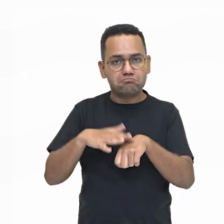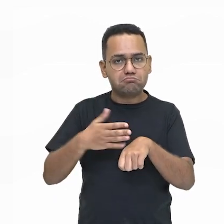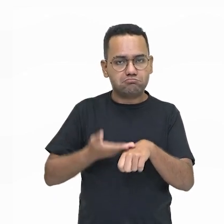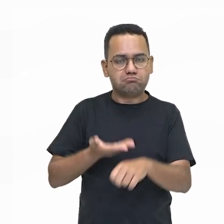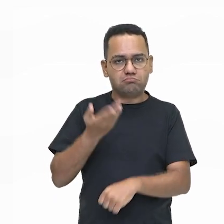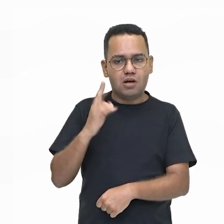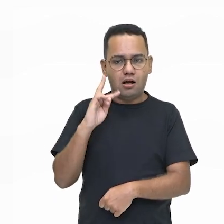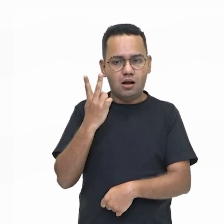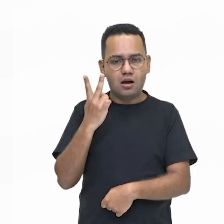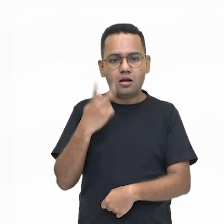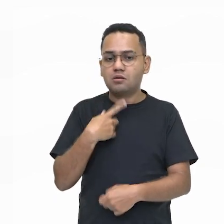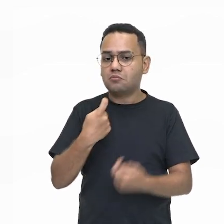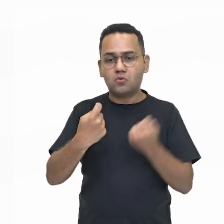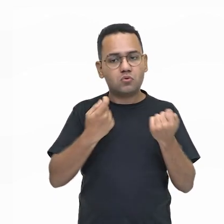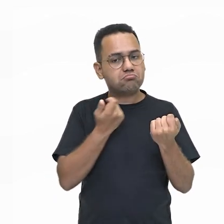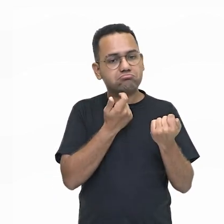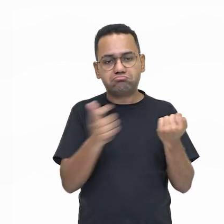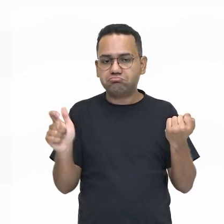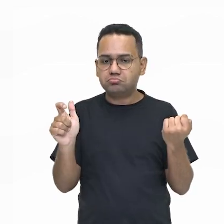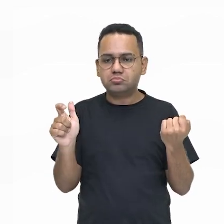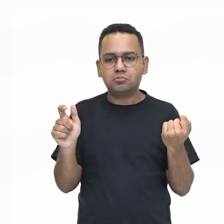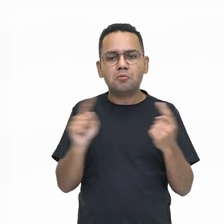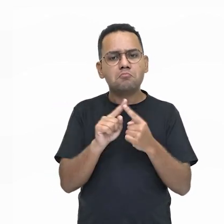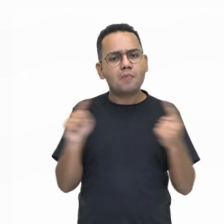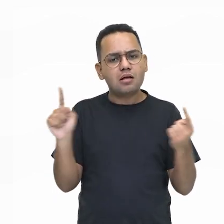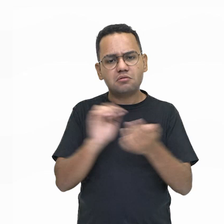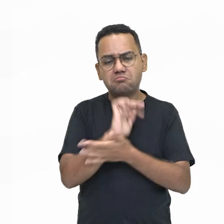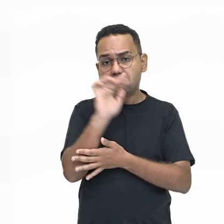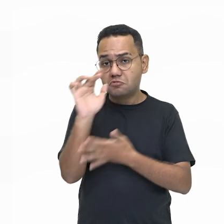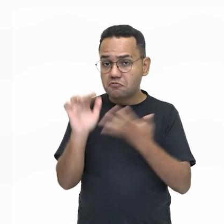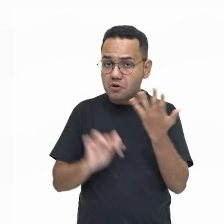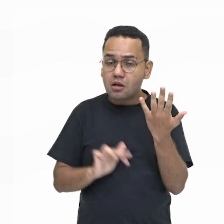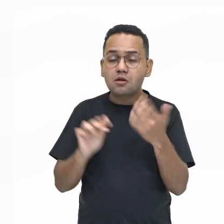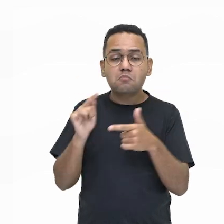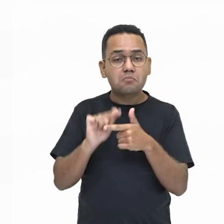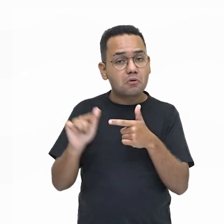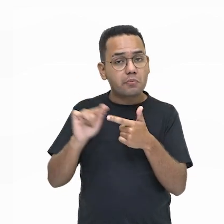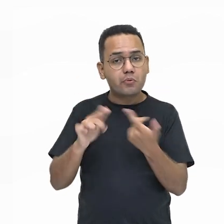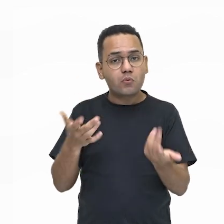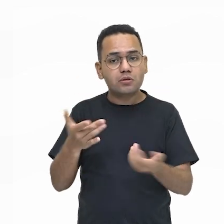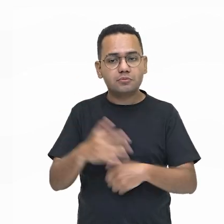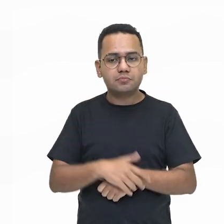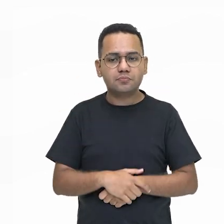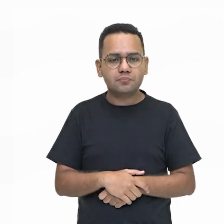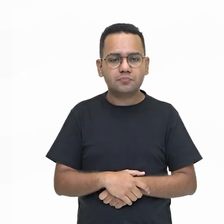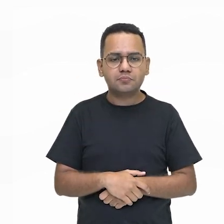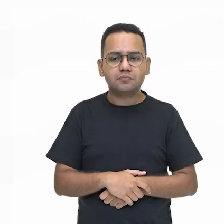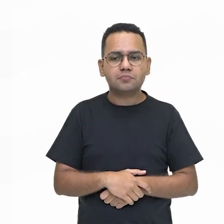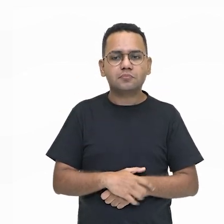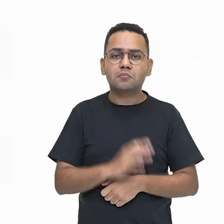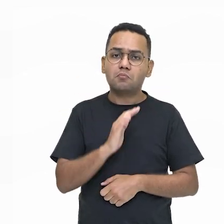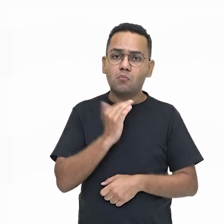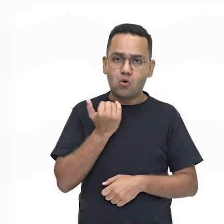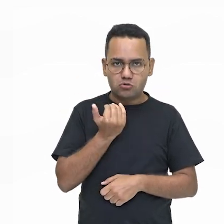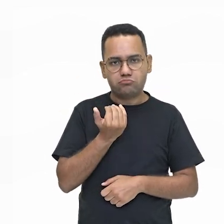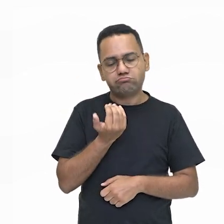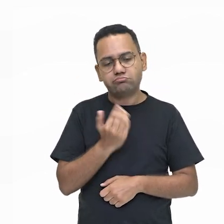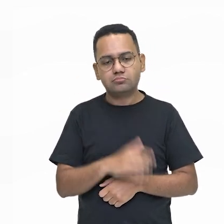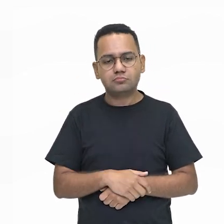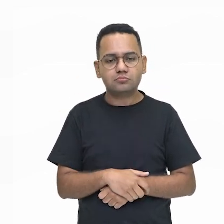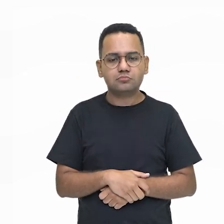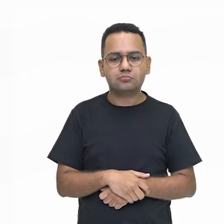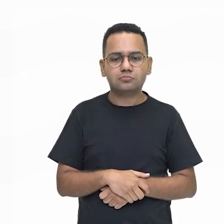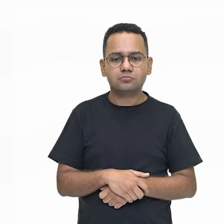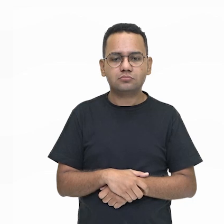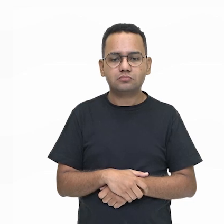controle está sujeito a vários riscos de complicações, como morte súbita,